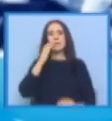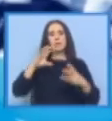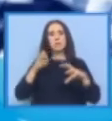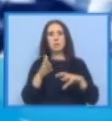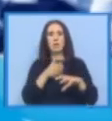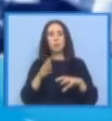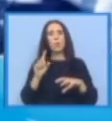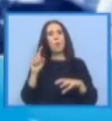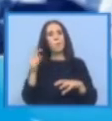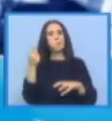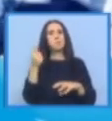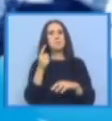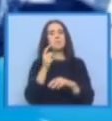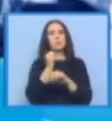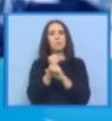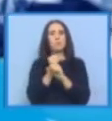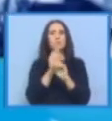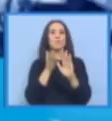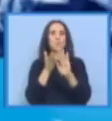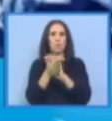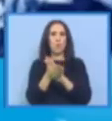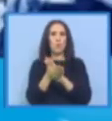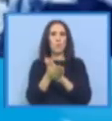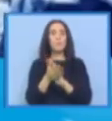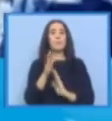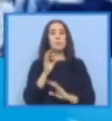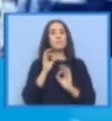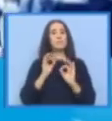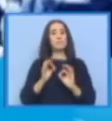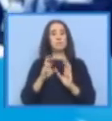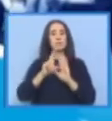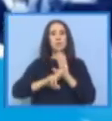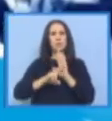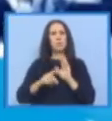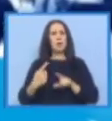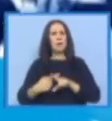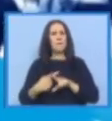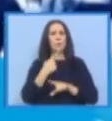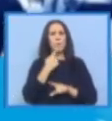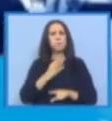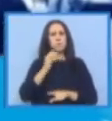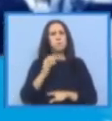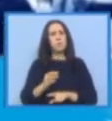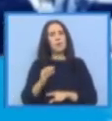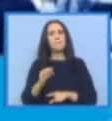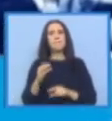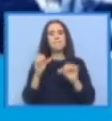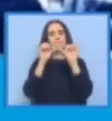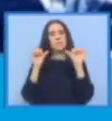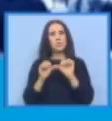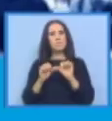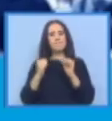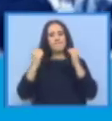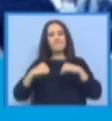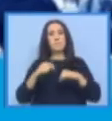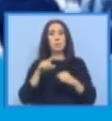em que deveriam entrar no mercado de trabalho. De qualquer forma, este relatório é muito interessante porque é um verdadeiro pacto de regime, é uma proposta